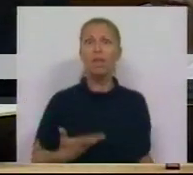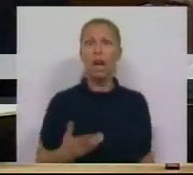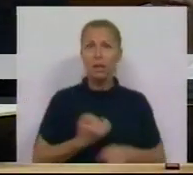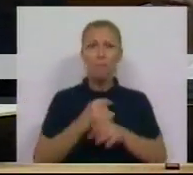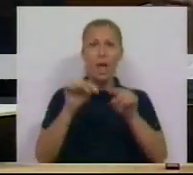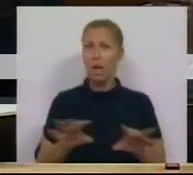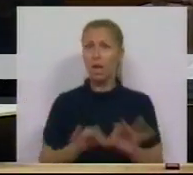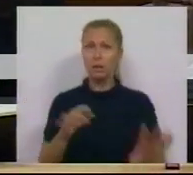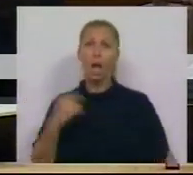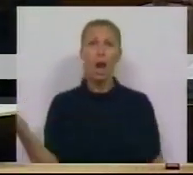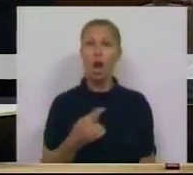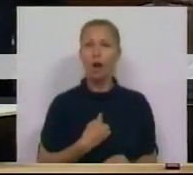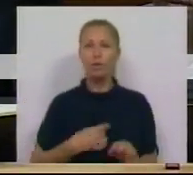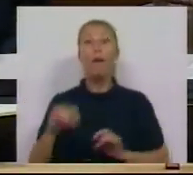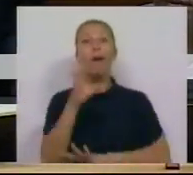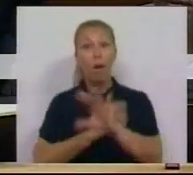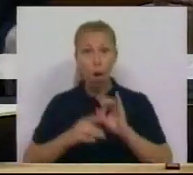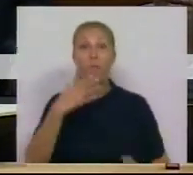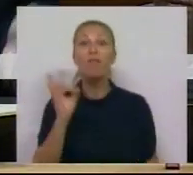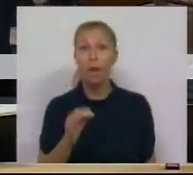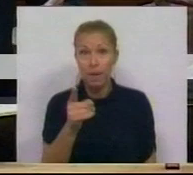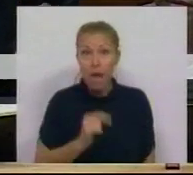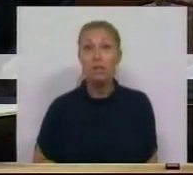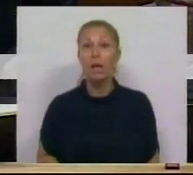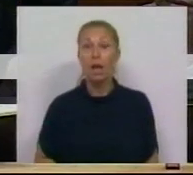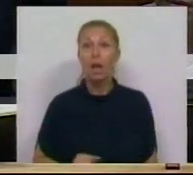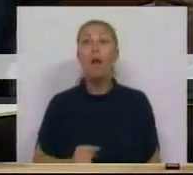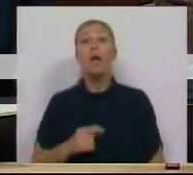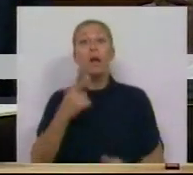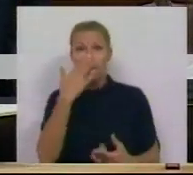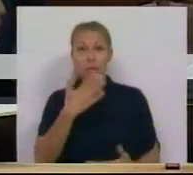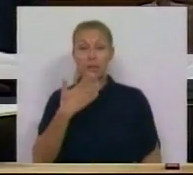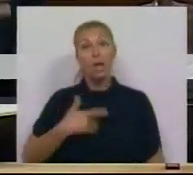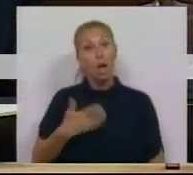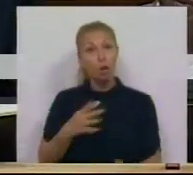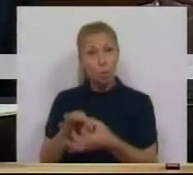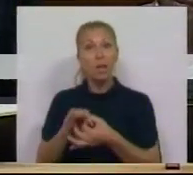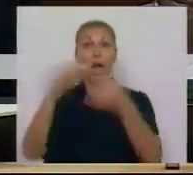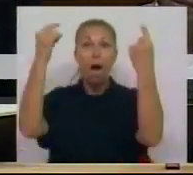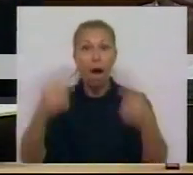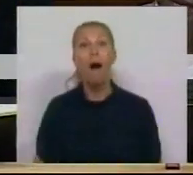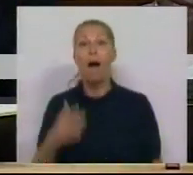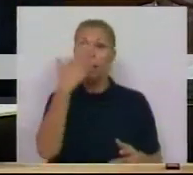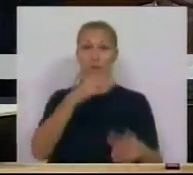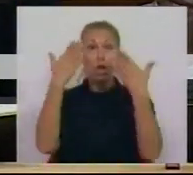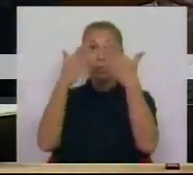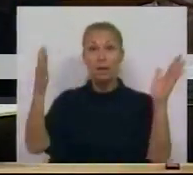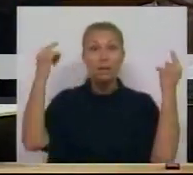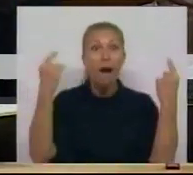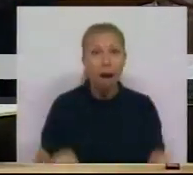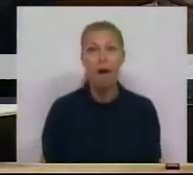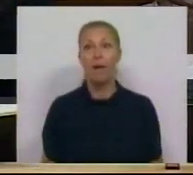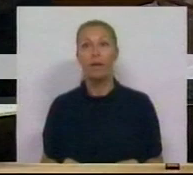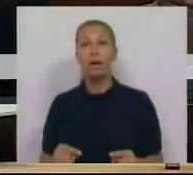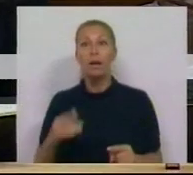A Europa só vale assim. A União Europeia só vale se for de solidariedade. A União Europeia só vale se for de democracia. Só vale